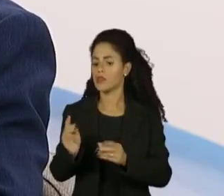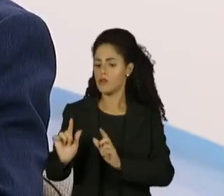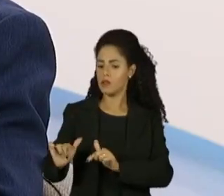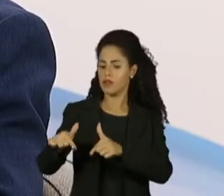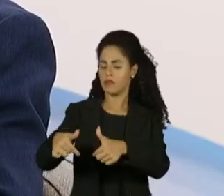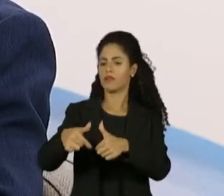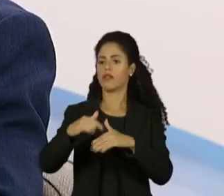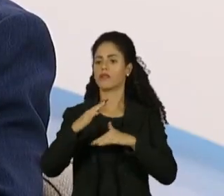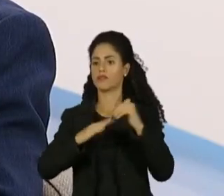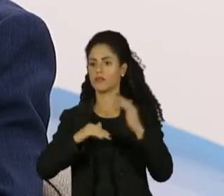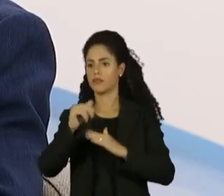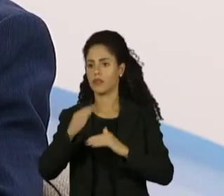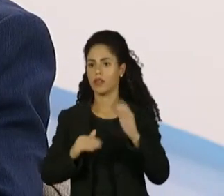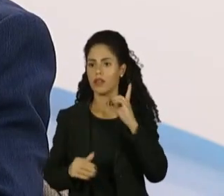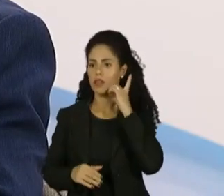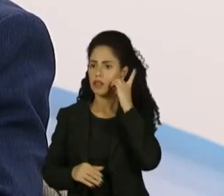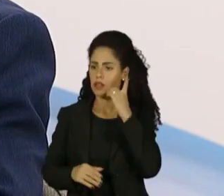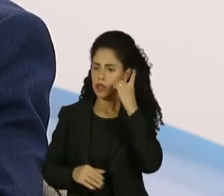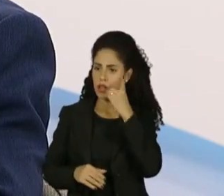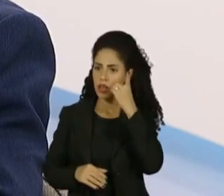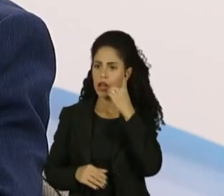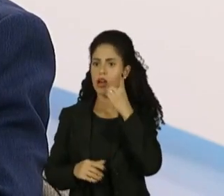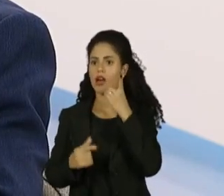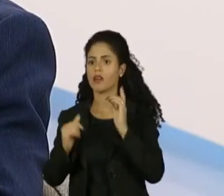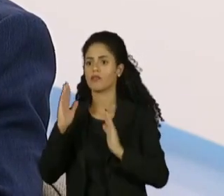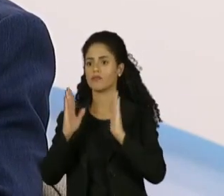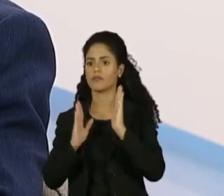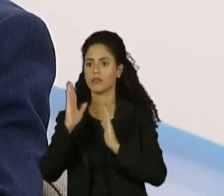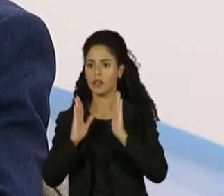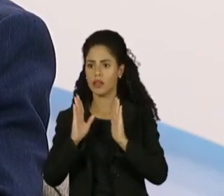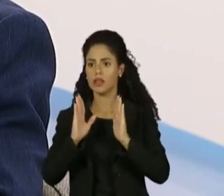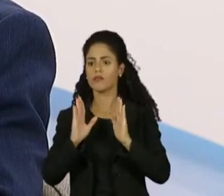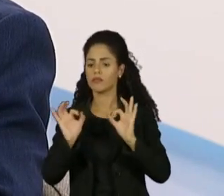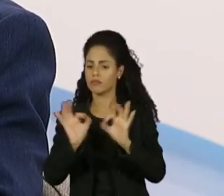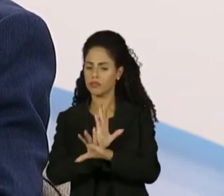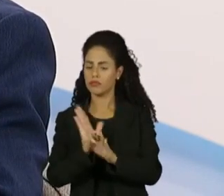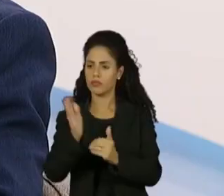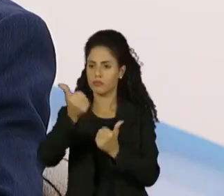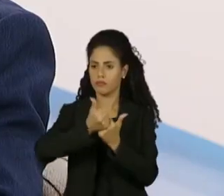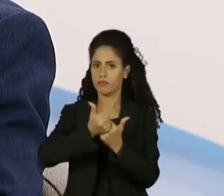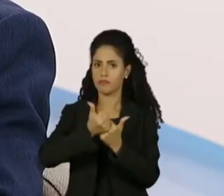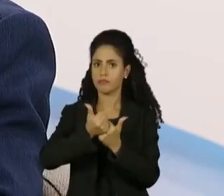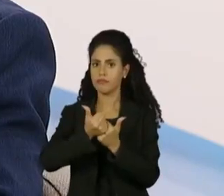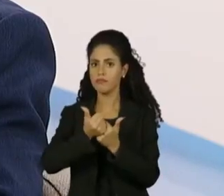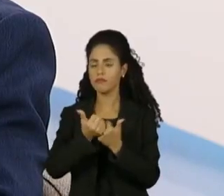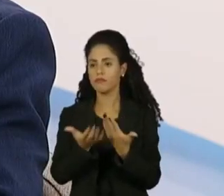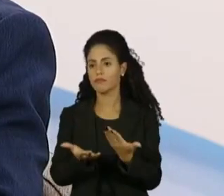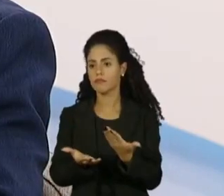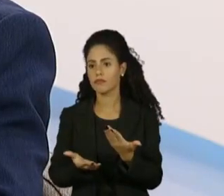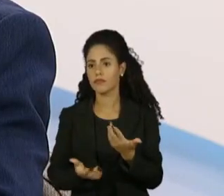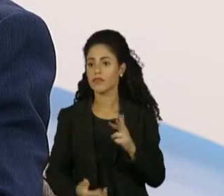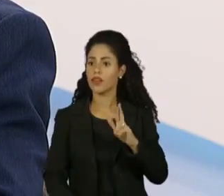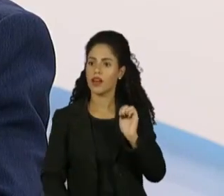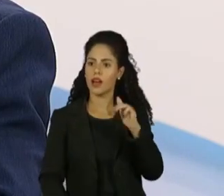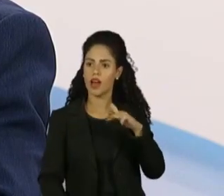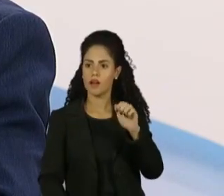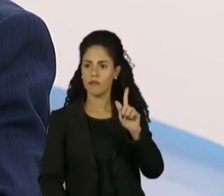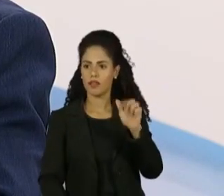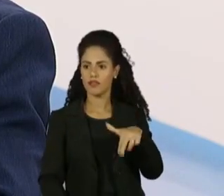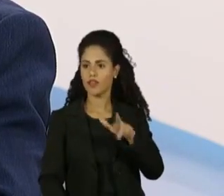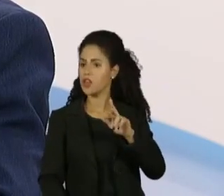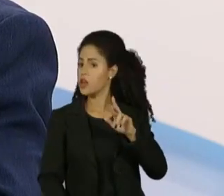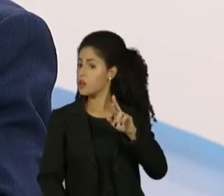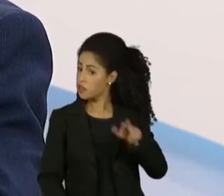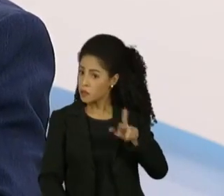atos praticados pelo deputado no exercício do seu mandato após a sua diplomação. Ramage não era